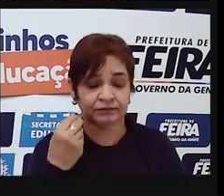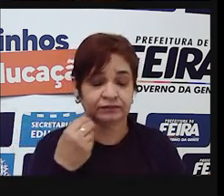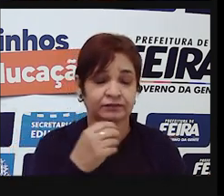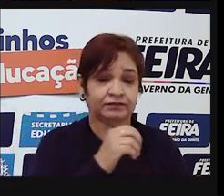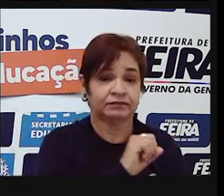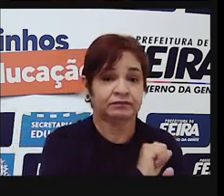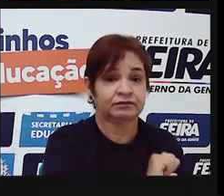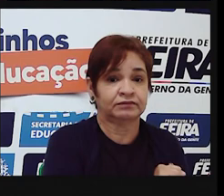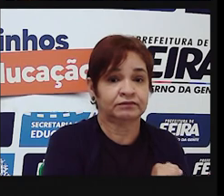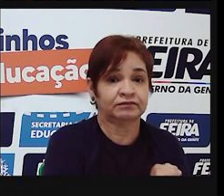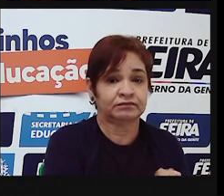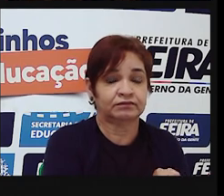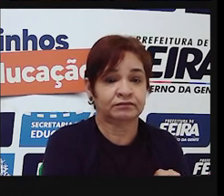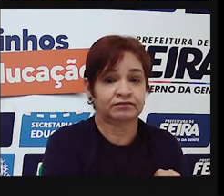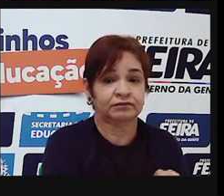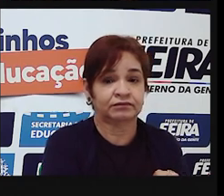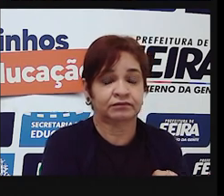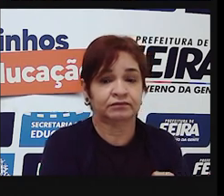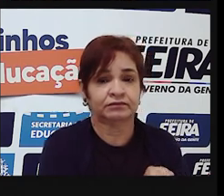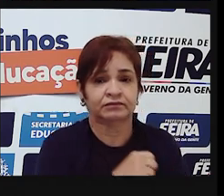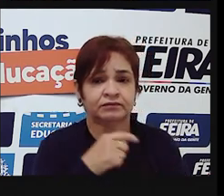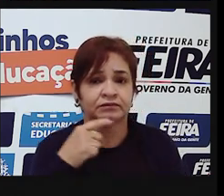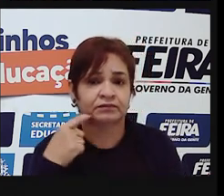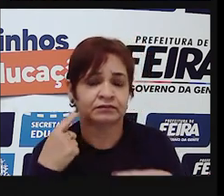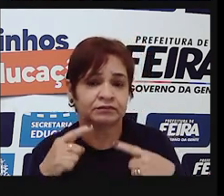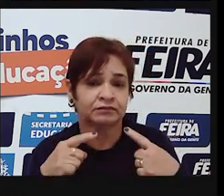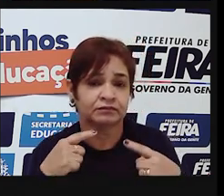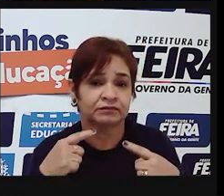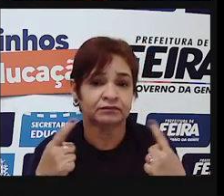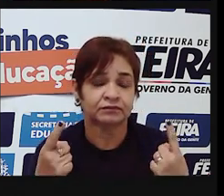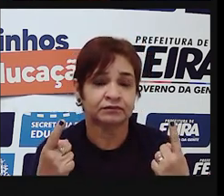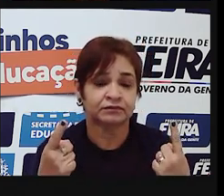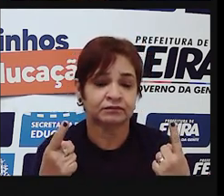eles não utilizavam a música como forma de arte.